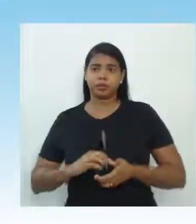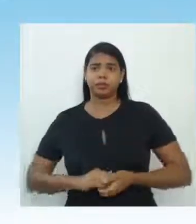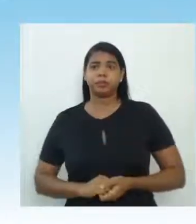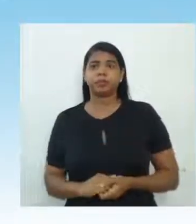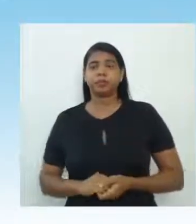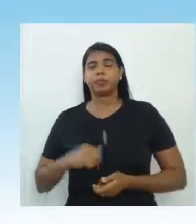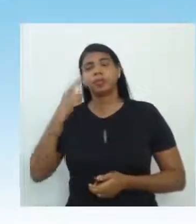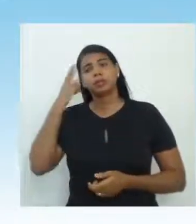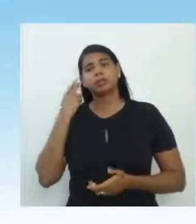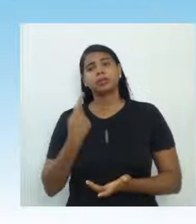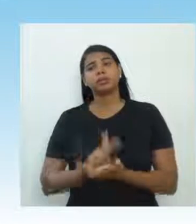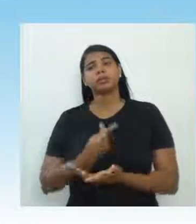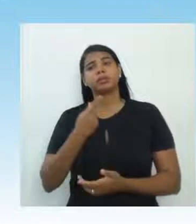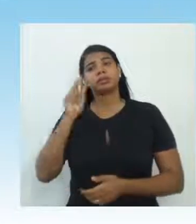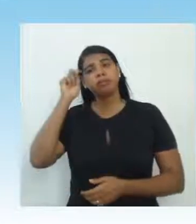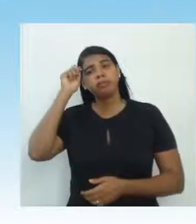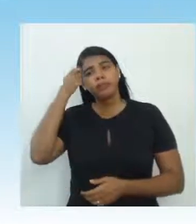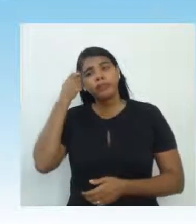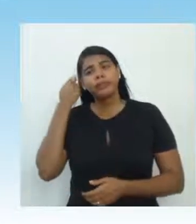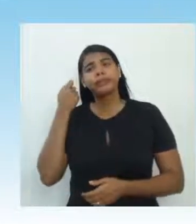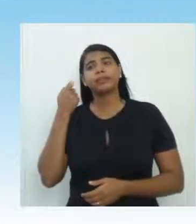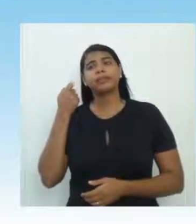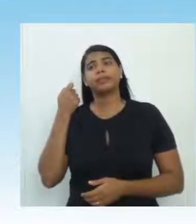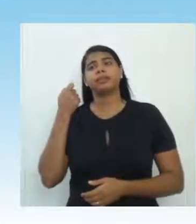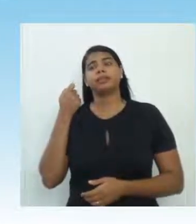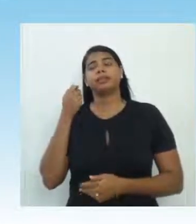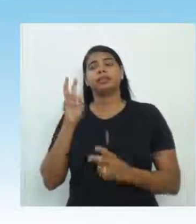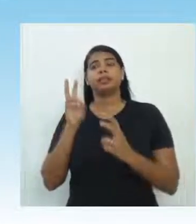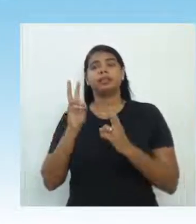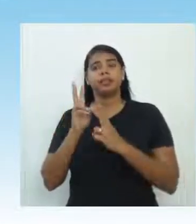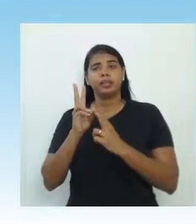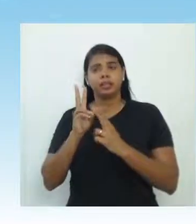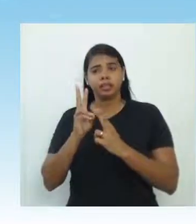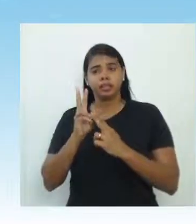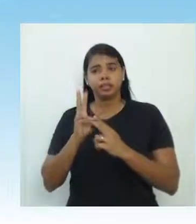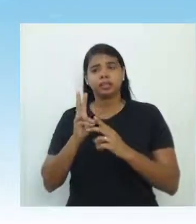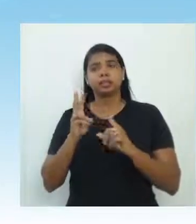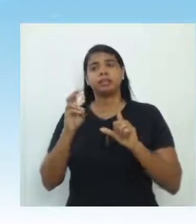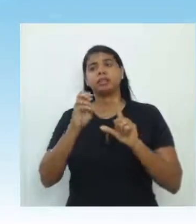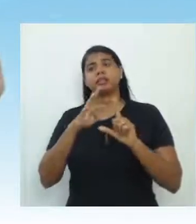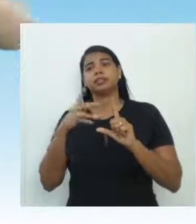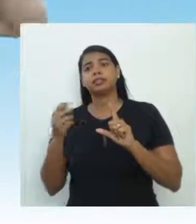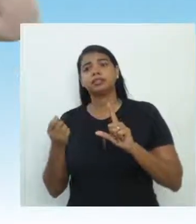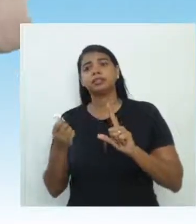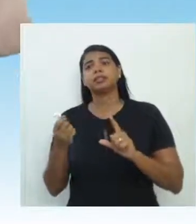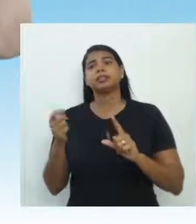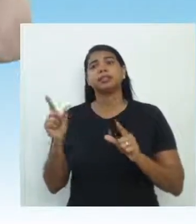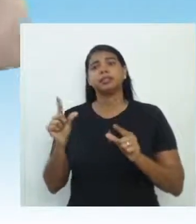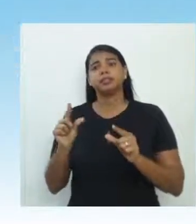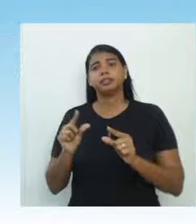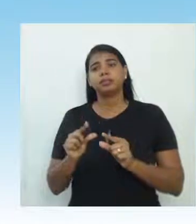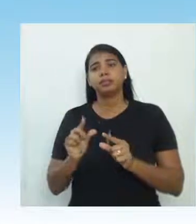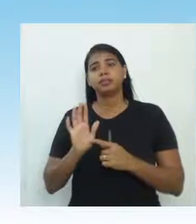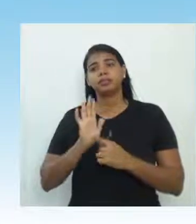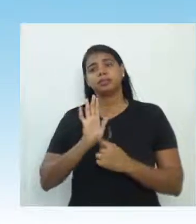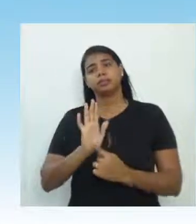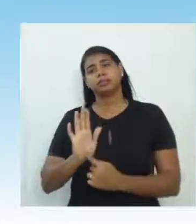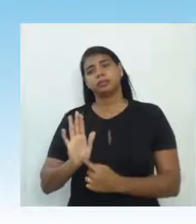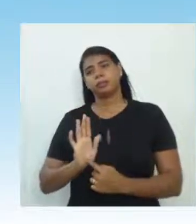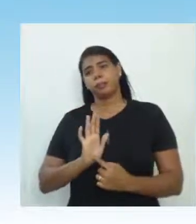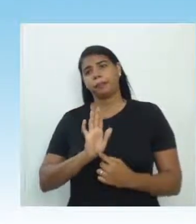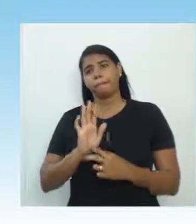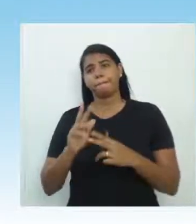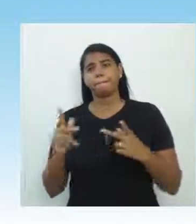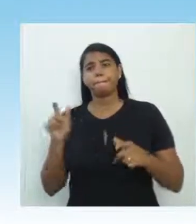com a população negra, a população indígena, que são LGBT, que são minorias que estão representando